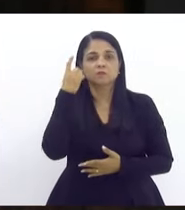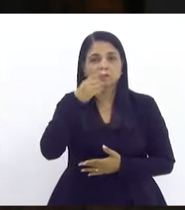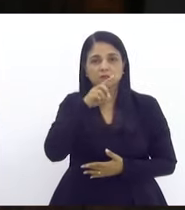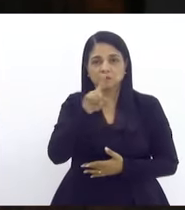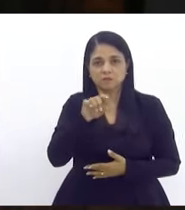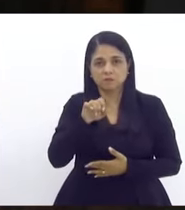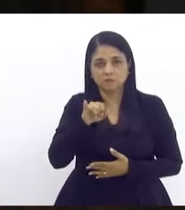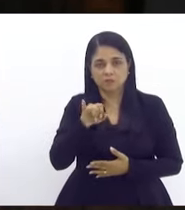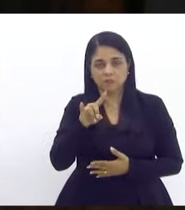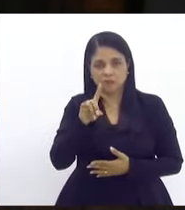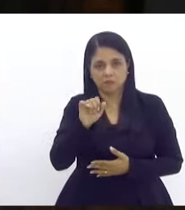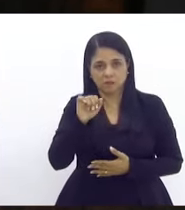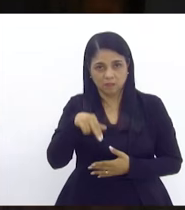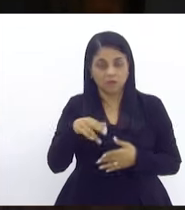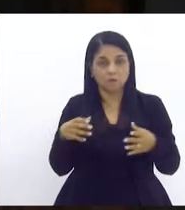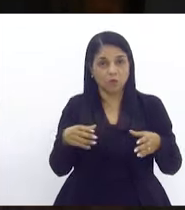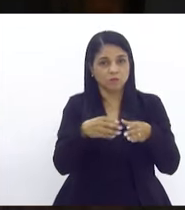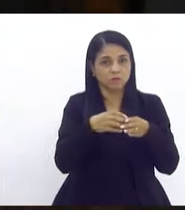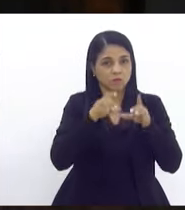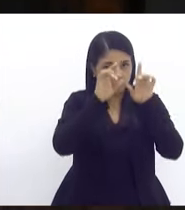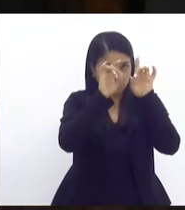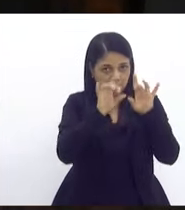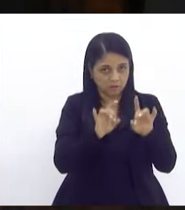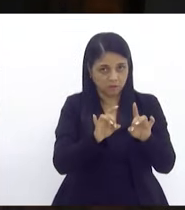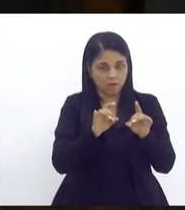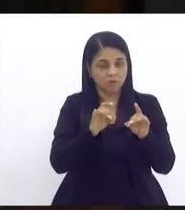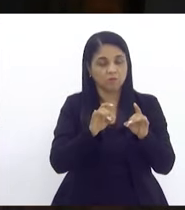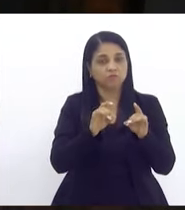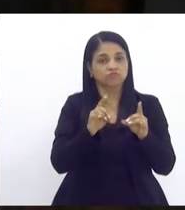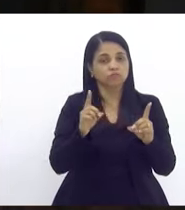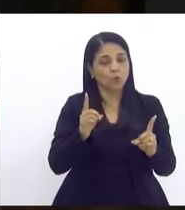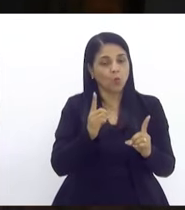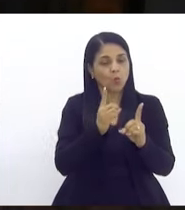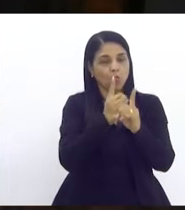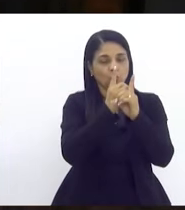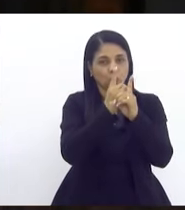da comissão especial para conduzir diagnóstico,